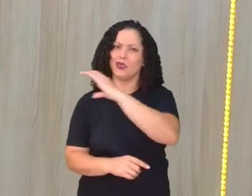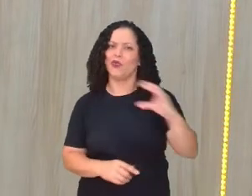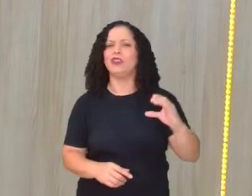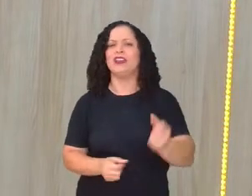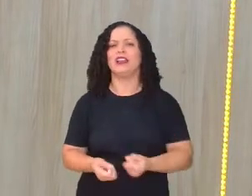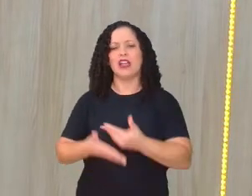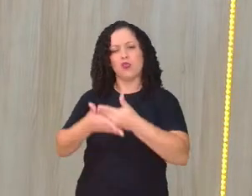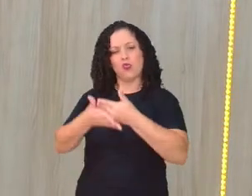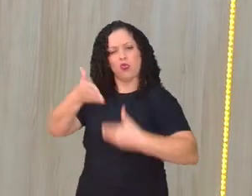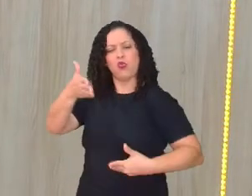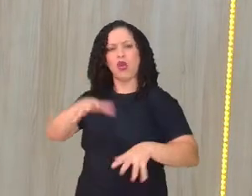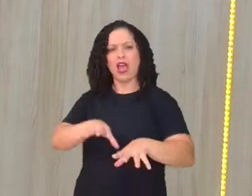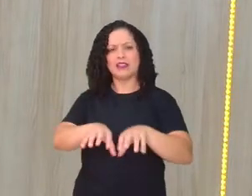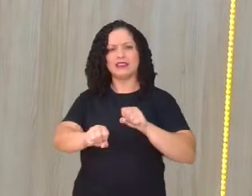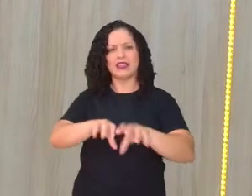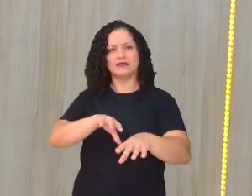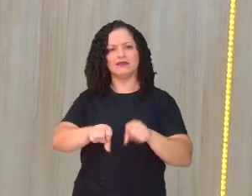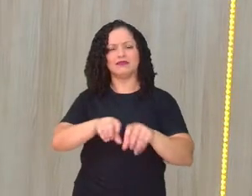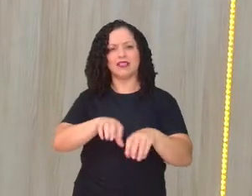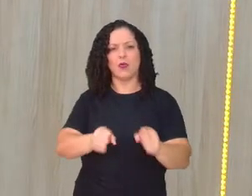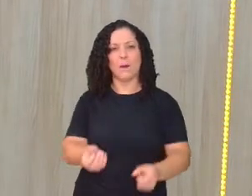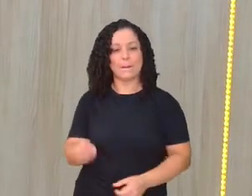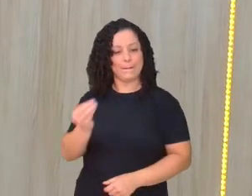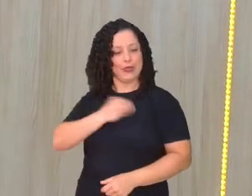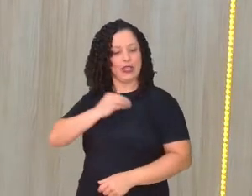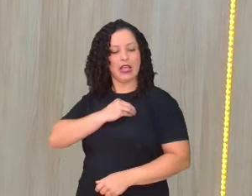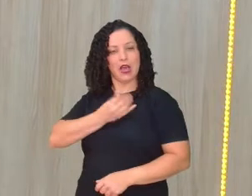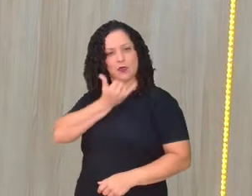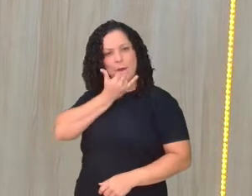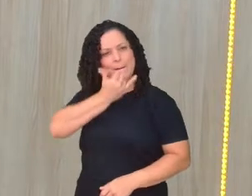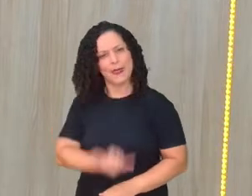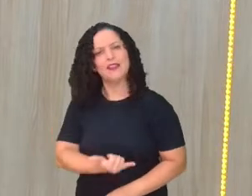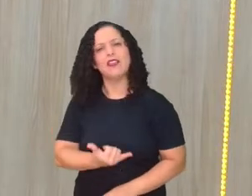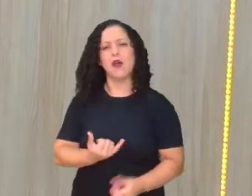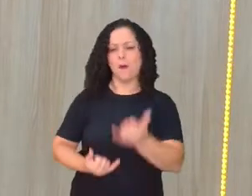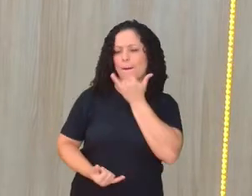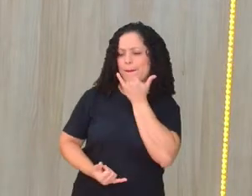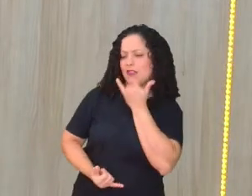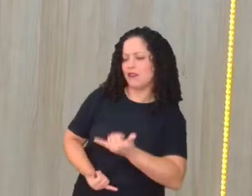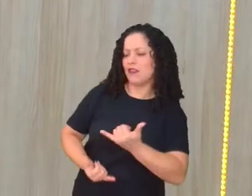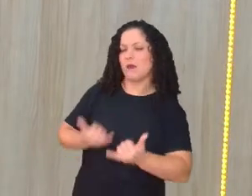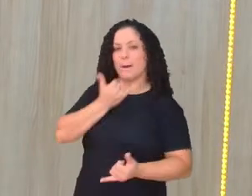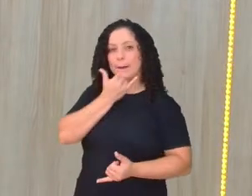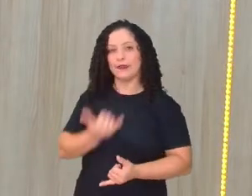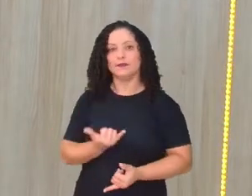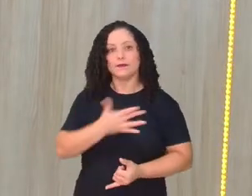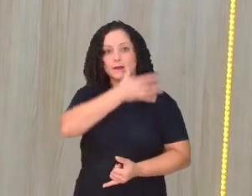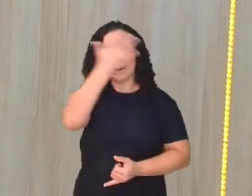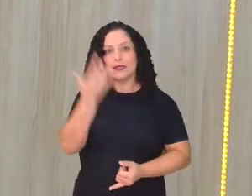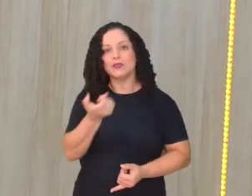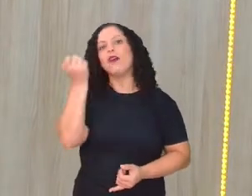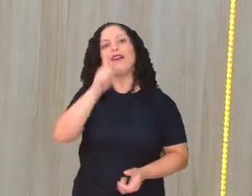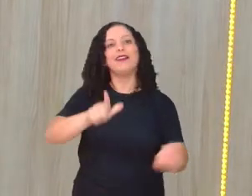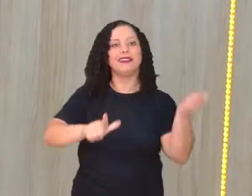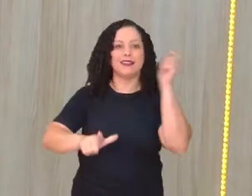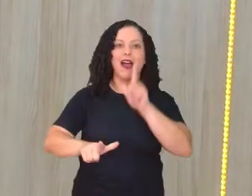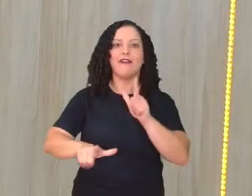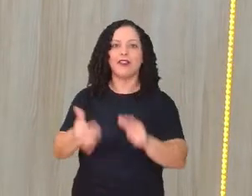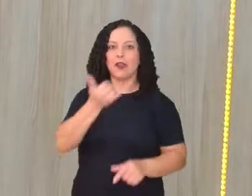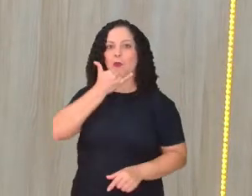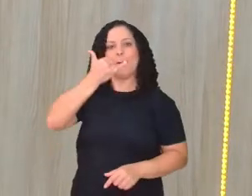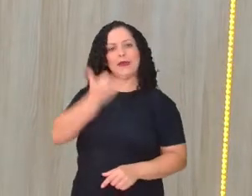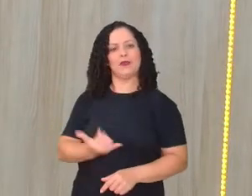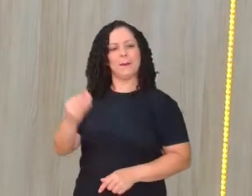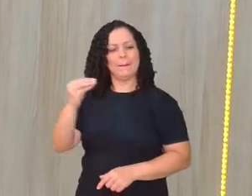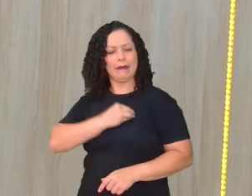né, e quem colocava o nome, assinava ali aquelas certidões, fazia uma oferta, ganhava, né, o perdão